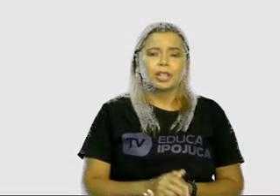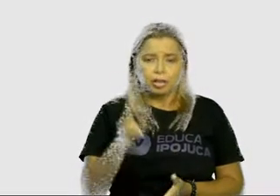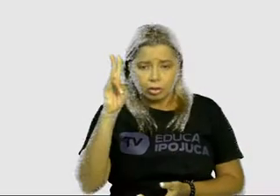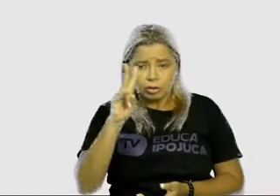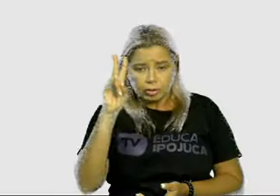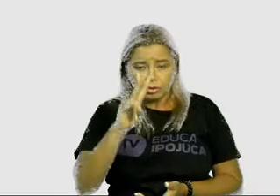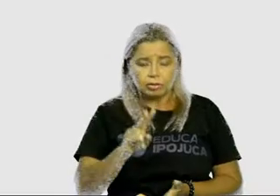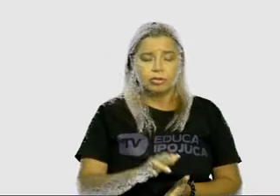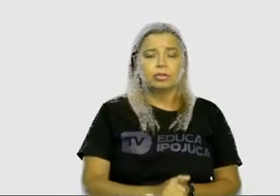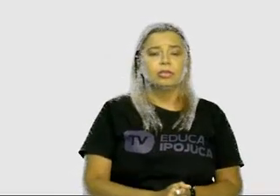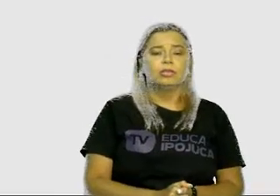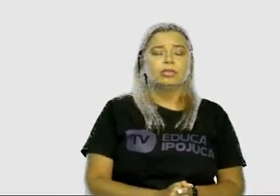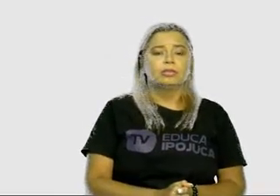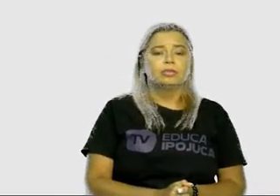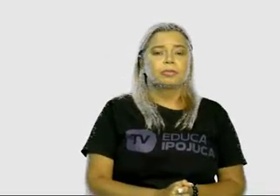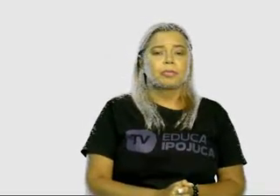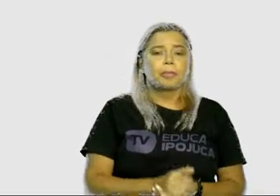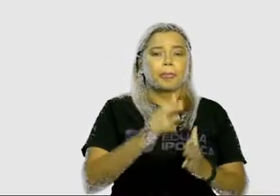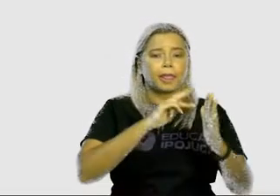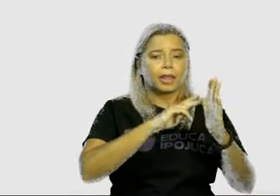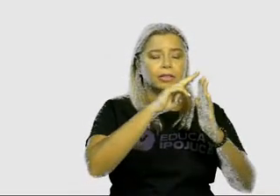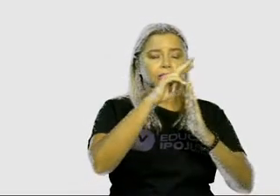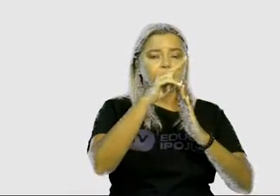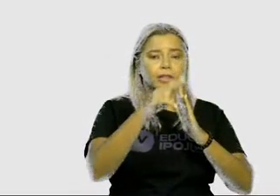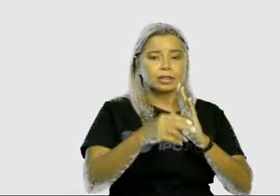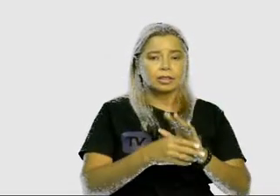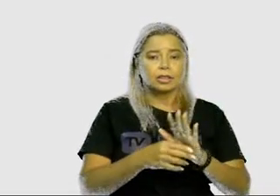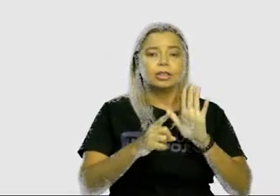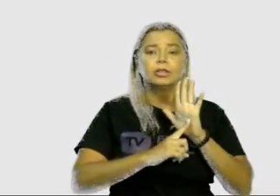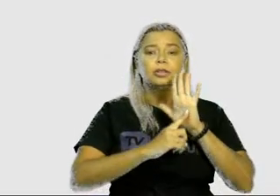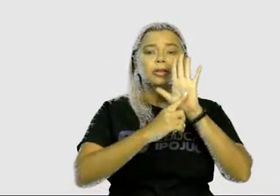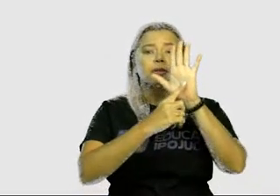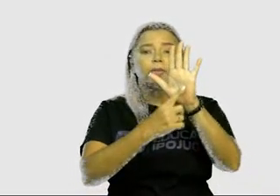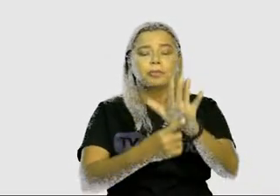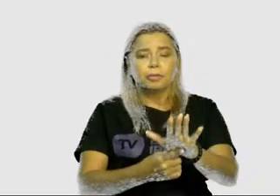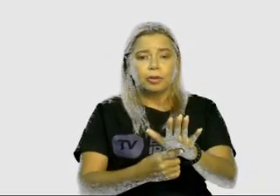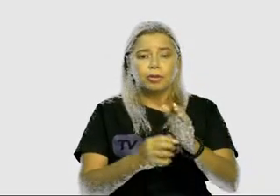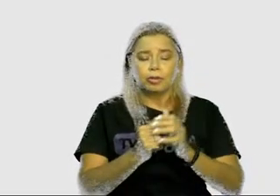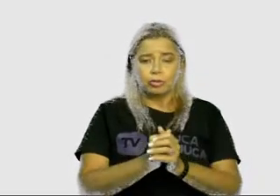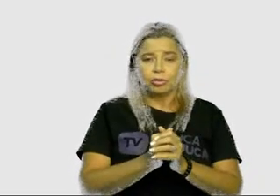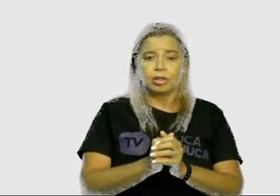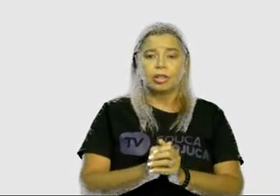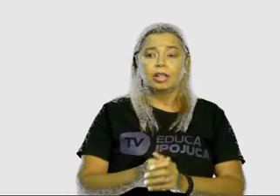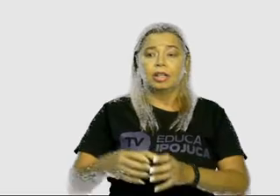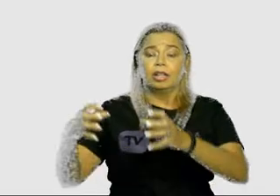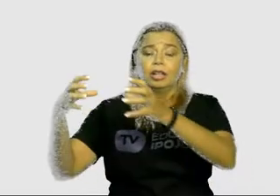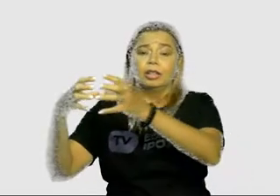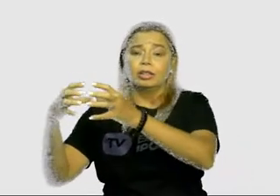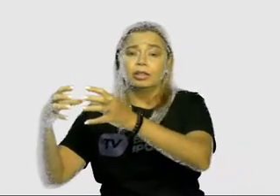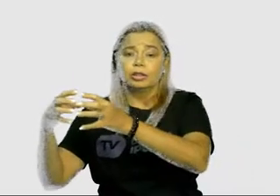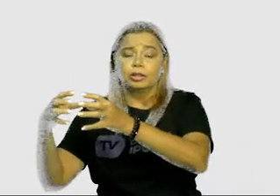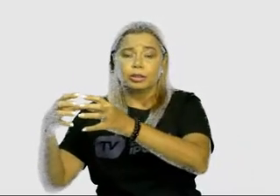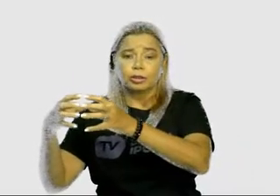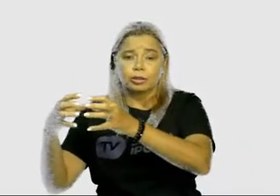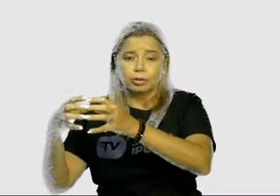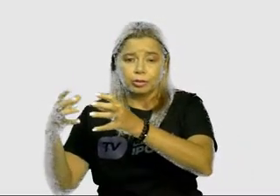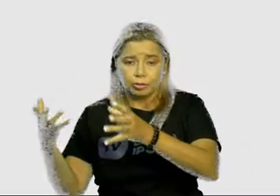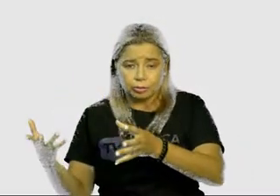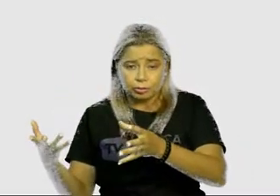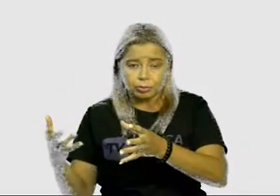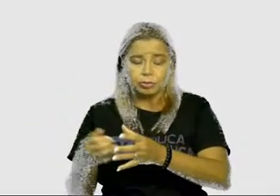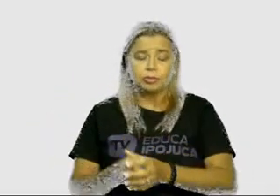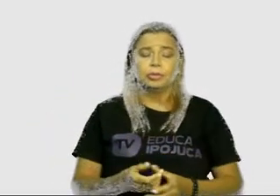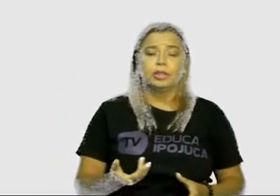Observou? O desenho ao lado está mostrando a turma da professora Cláudia, uma amiga minha daqui de